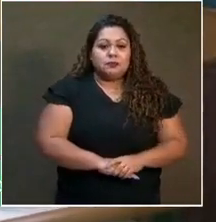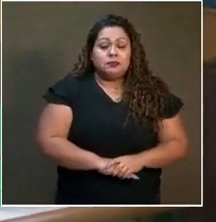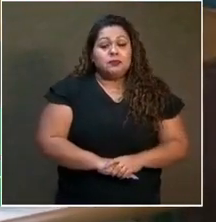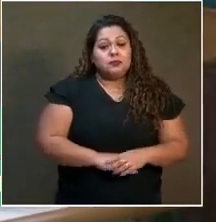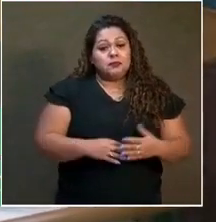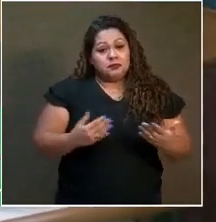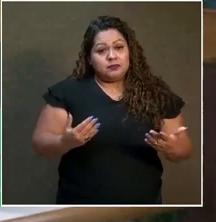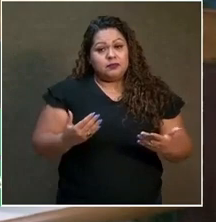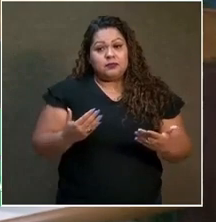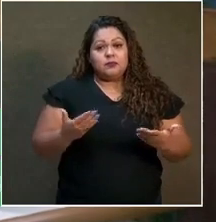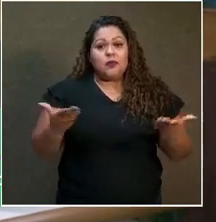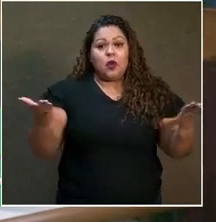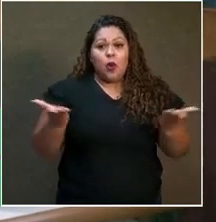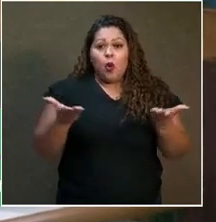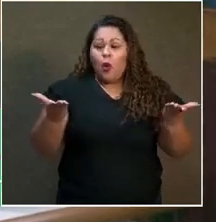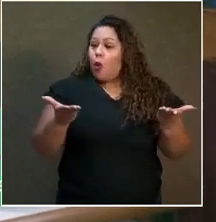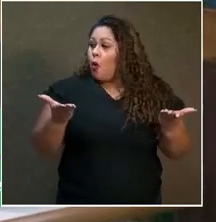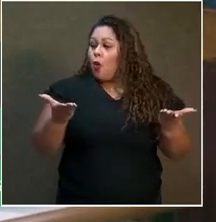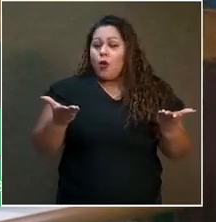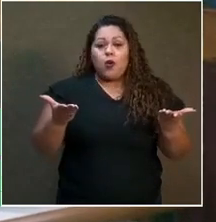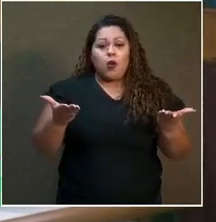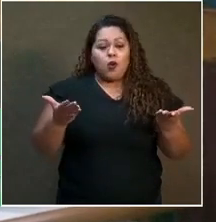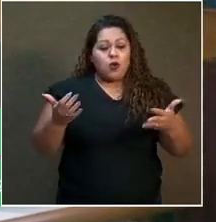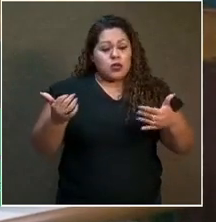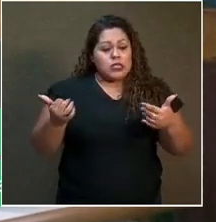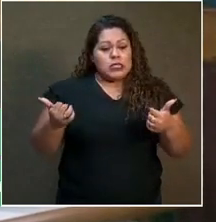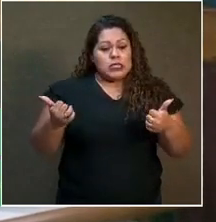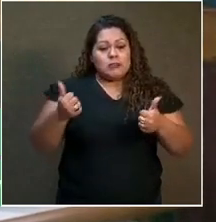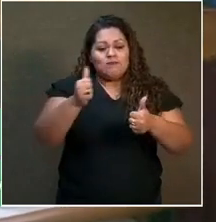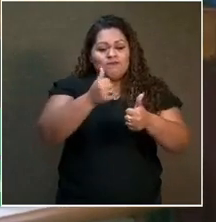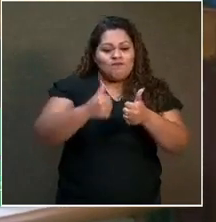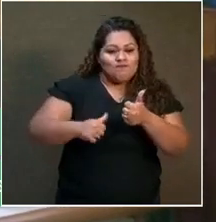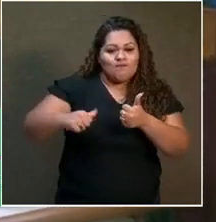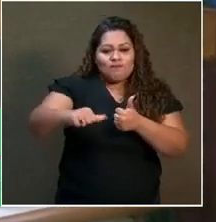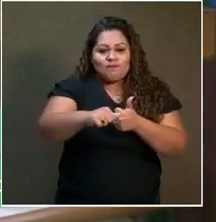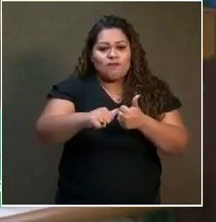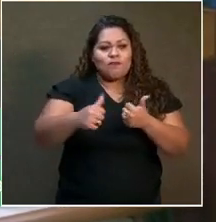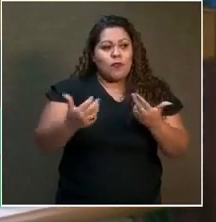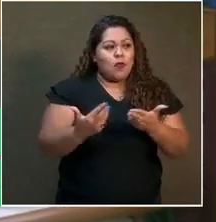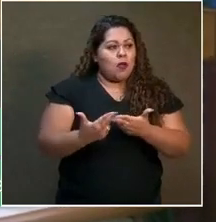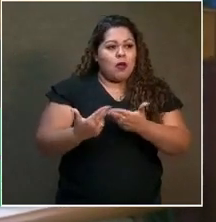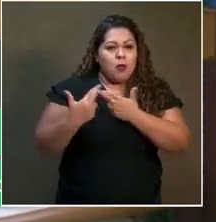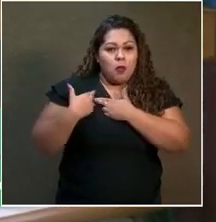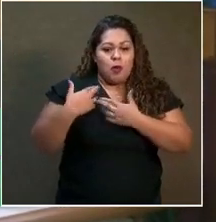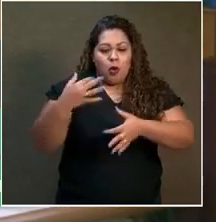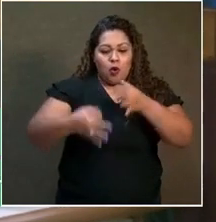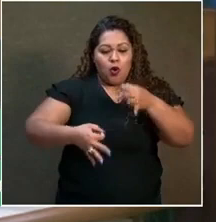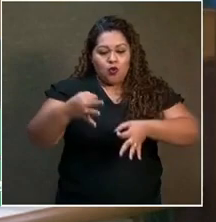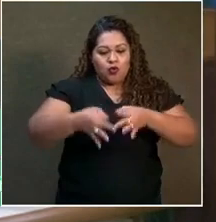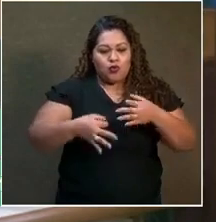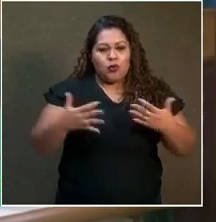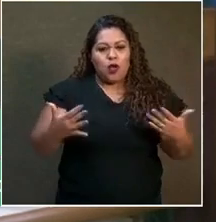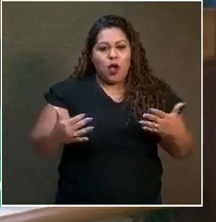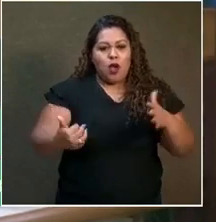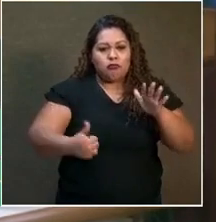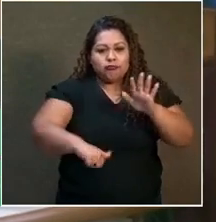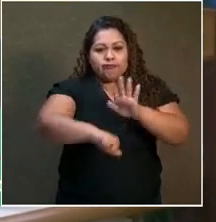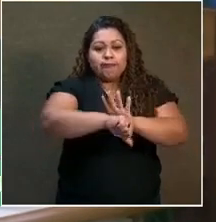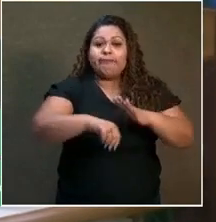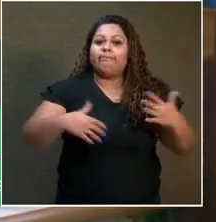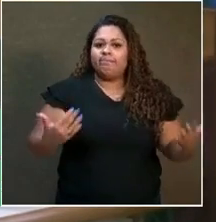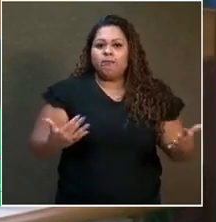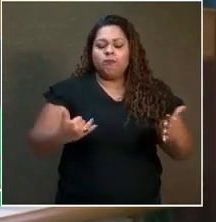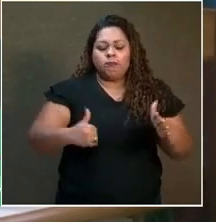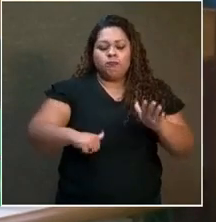Vossas excelências hoje que estão com uma responsabilidade muito grande de julgar esse crime. Um